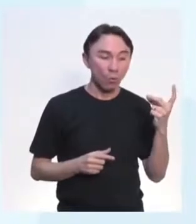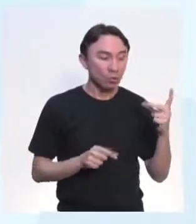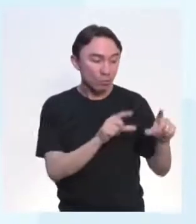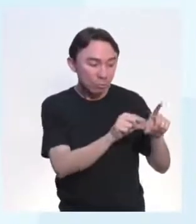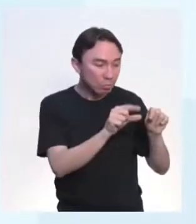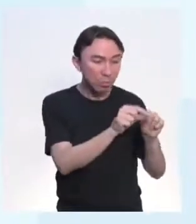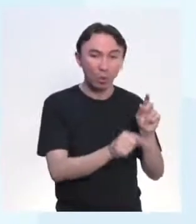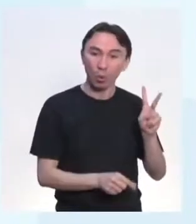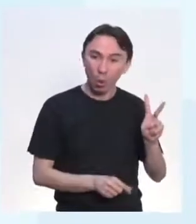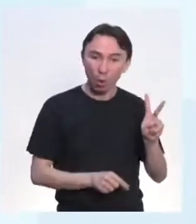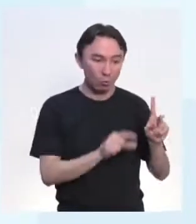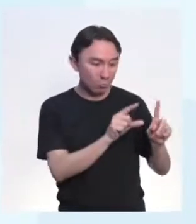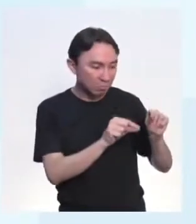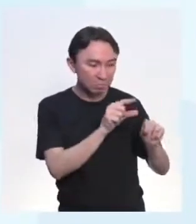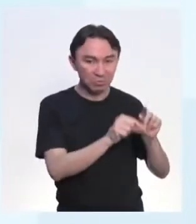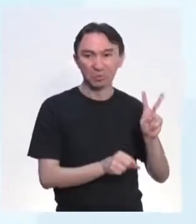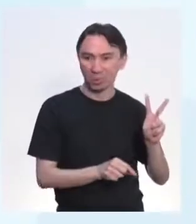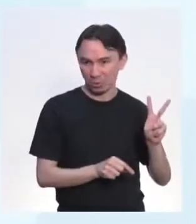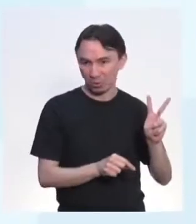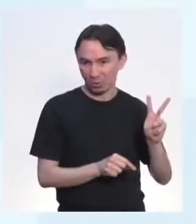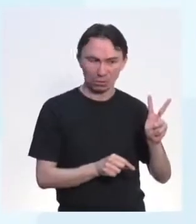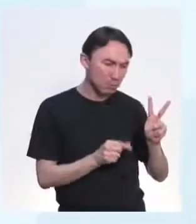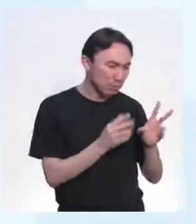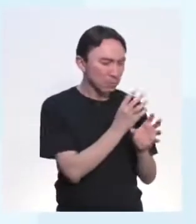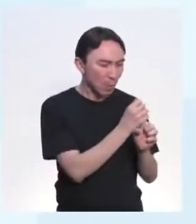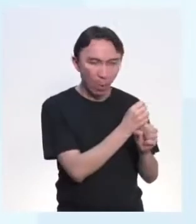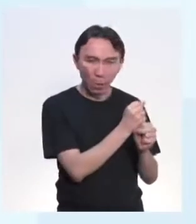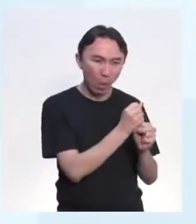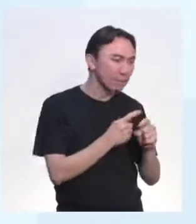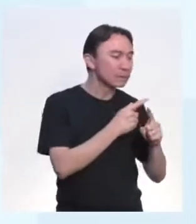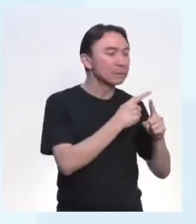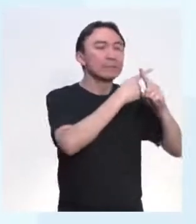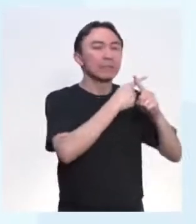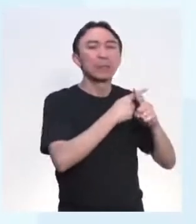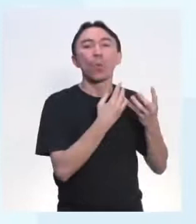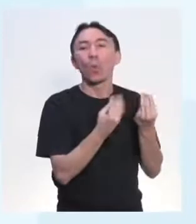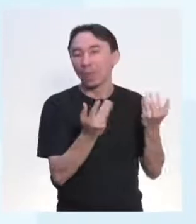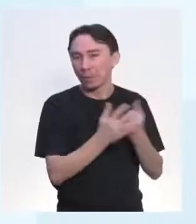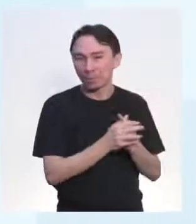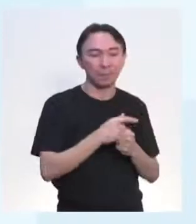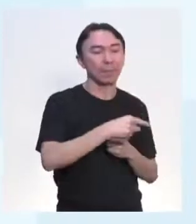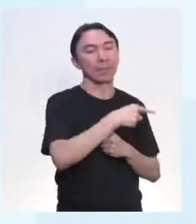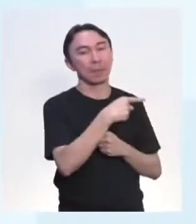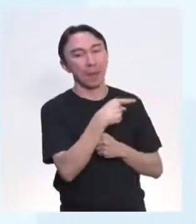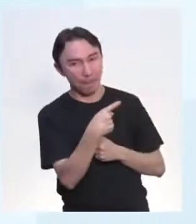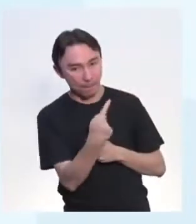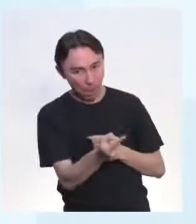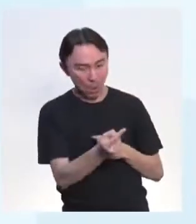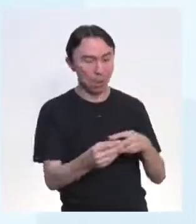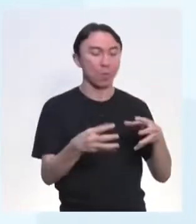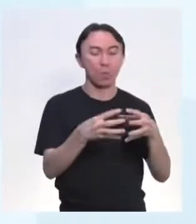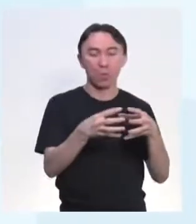em 2, e calcule a combinação. Depois, pegue a equipe B, que